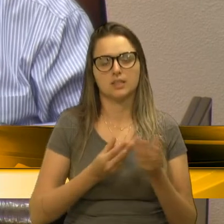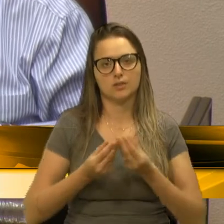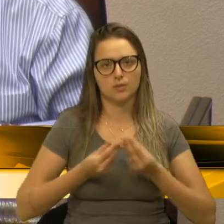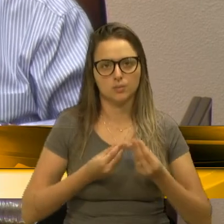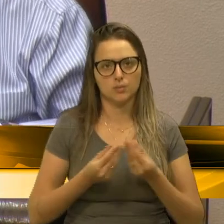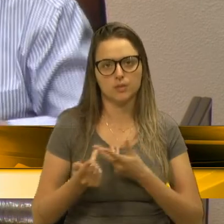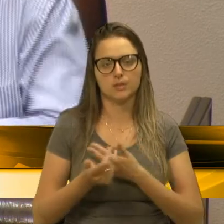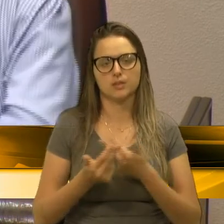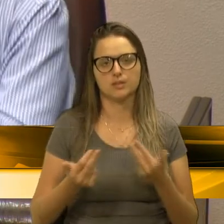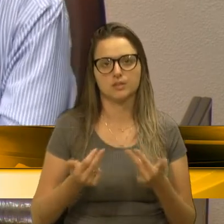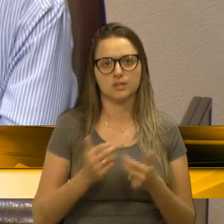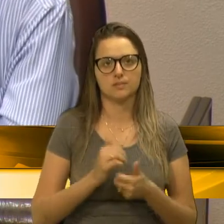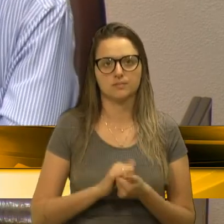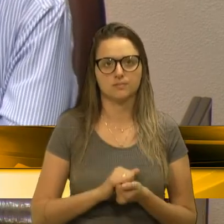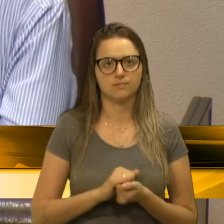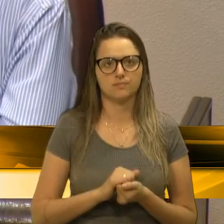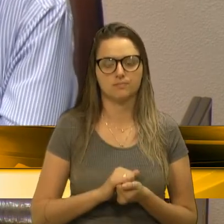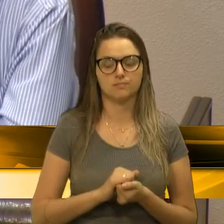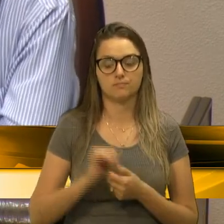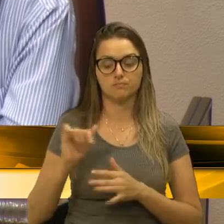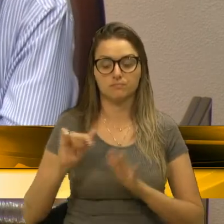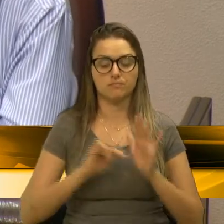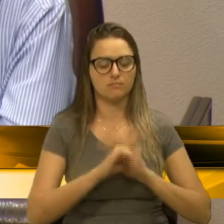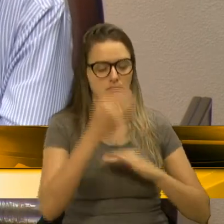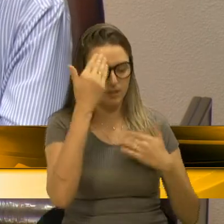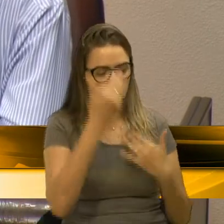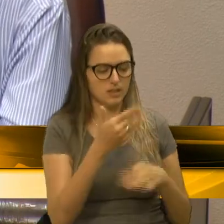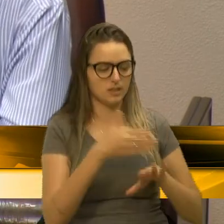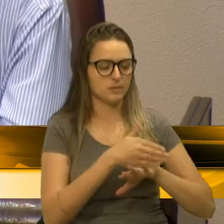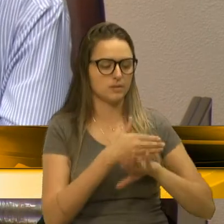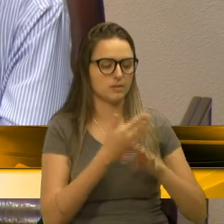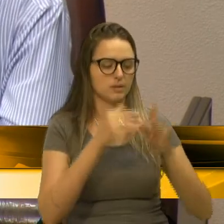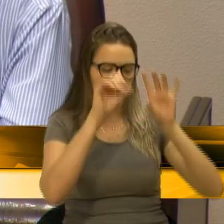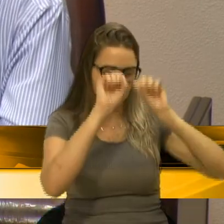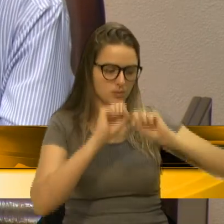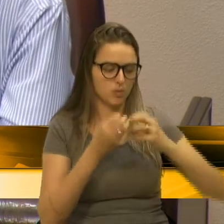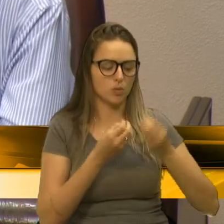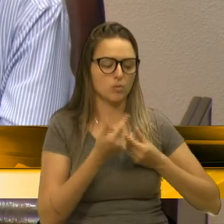essas resoluções. Doutora Cássia, agradeço a participação dessa testemunha, como não há mais questionamentos, faz parte.